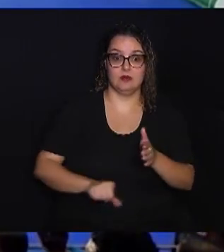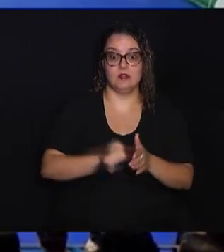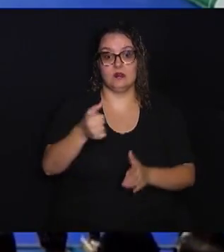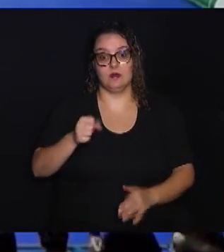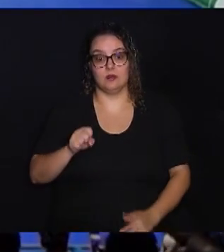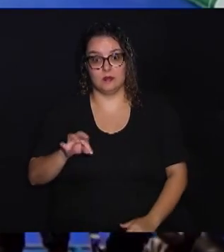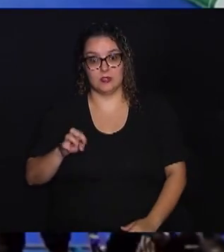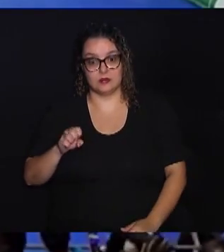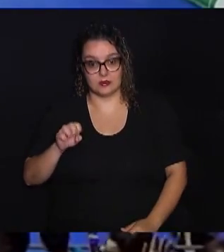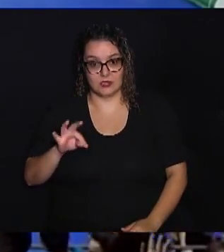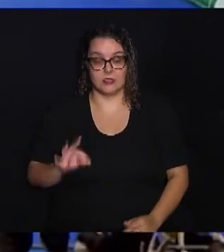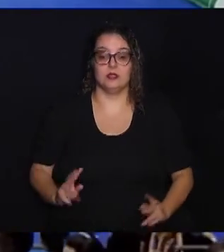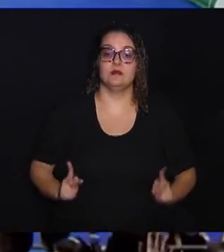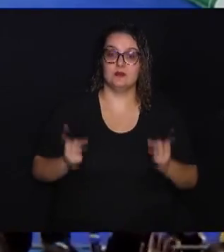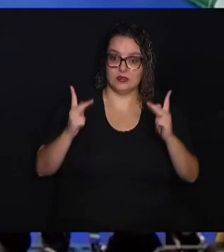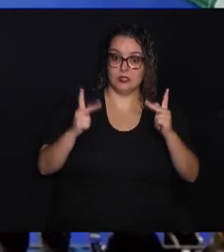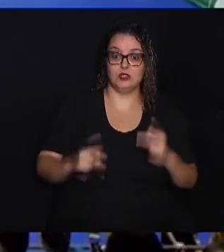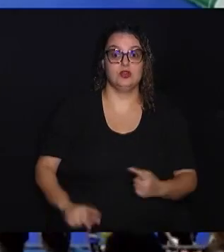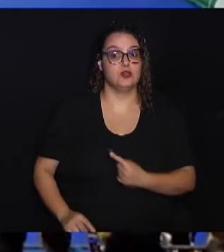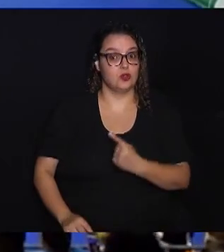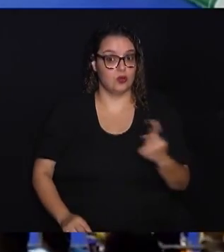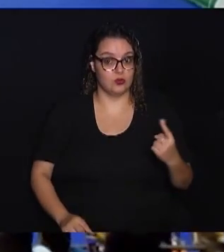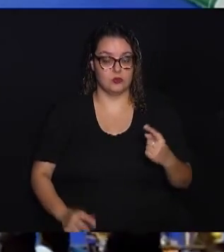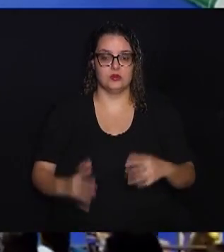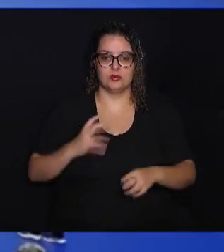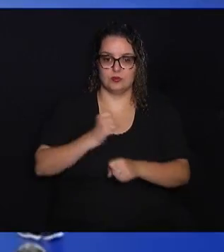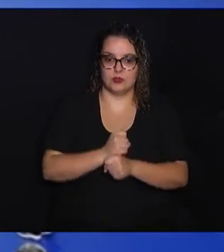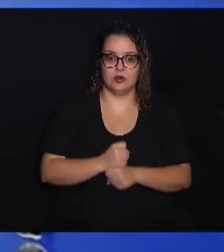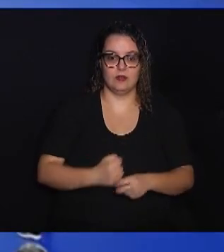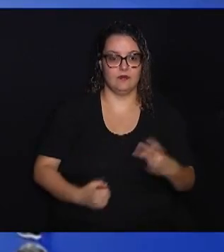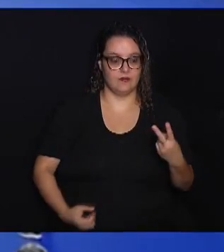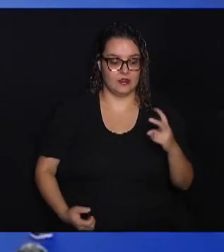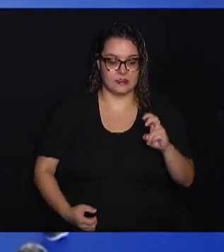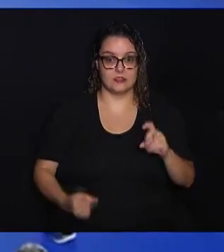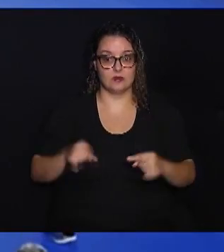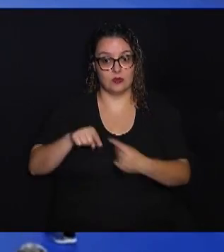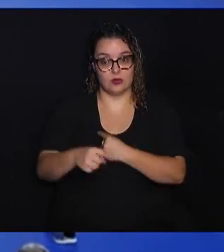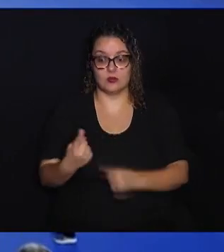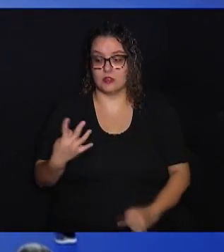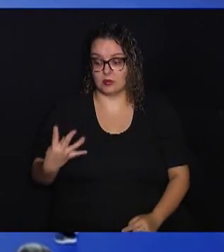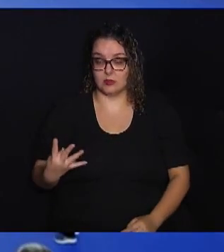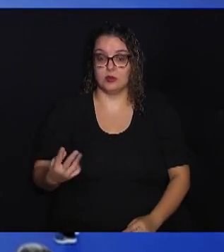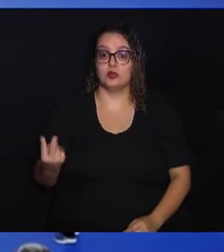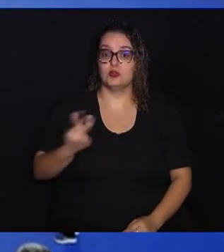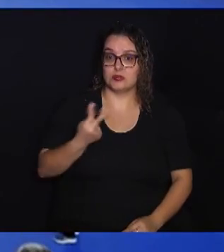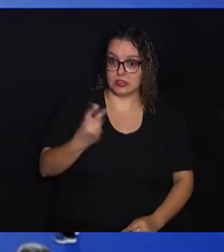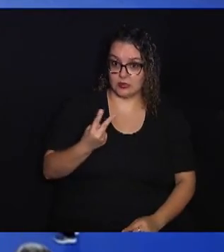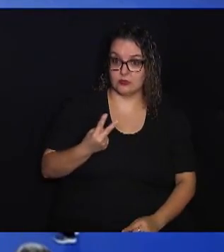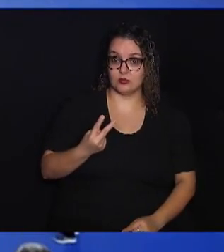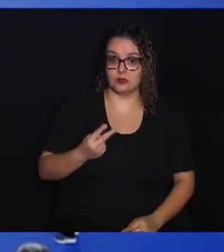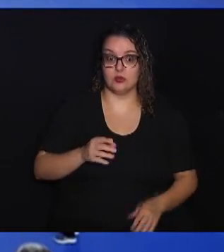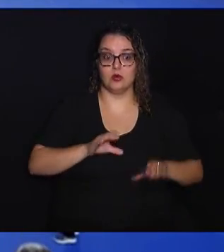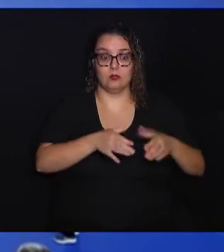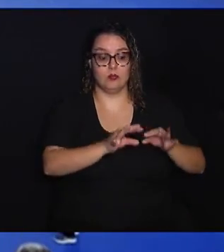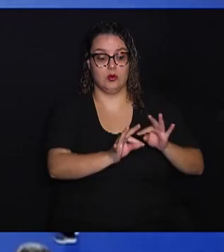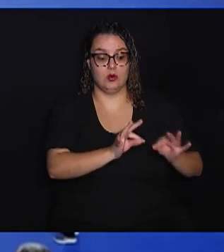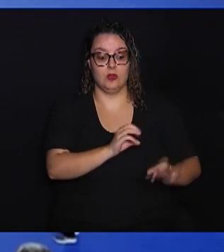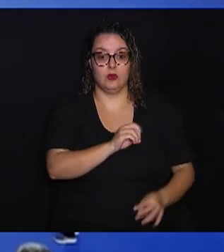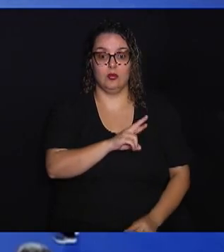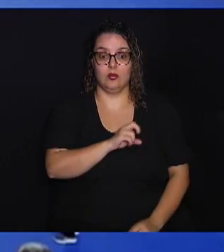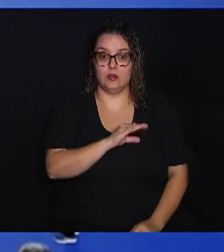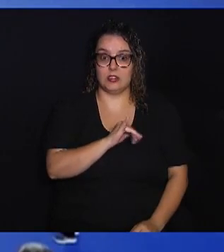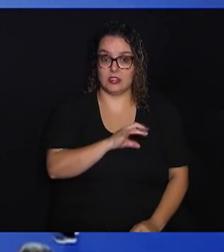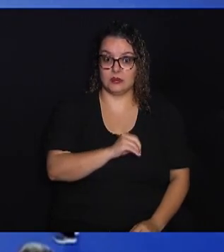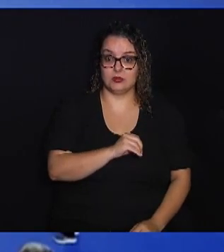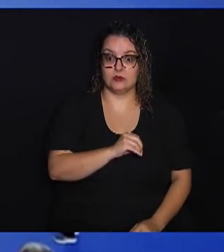uma vantagem de 11 pontos, 25-14. Já no segundo set, o time comandado pelo técnico Horácio de Leu